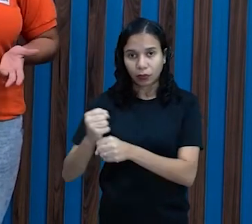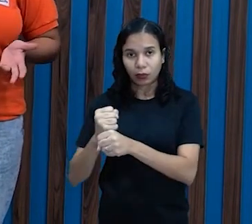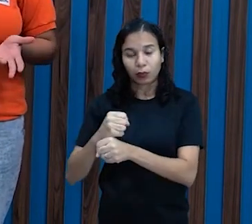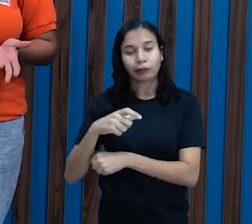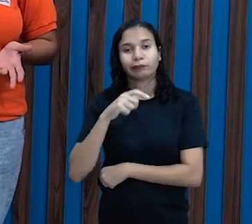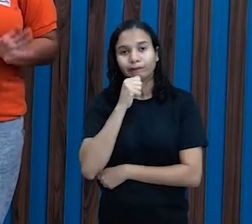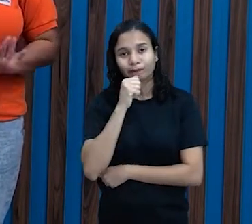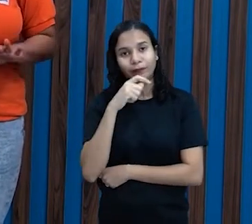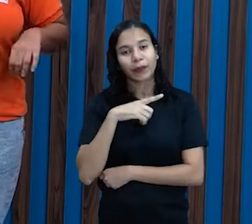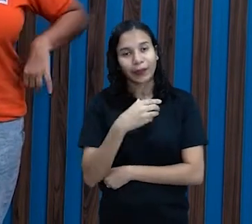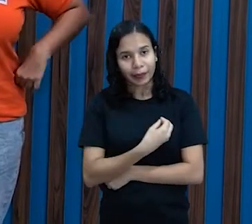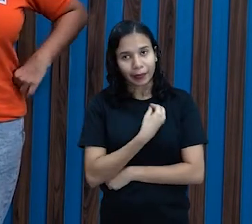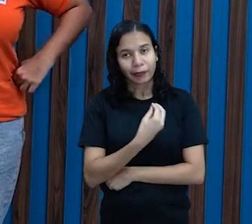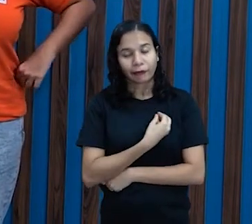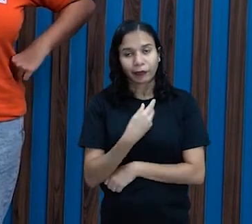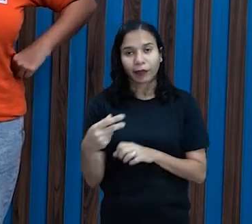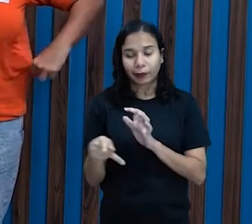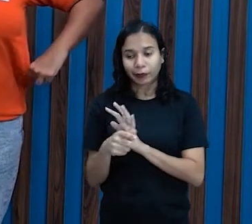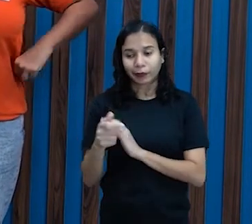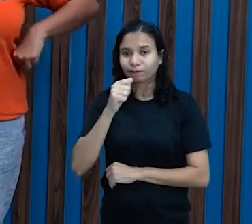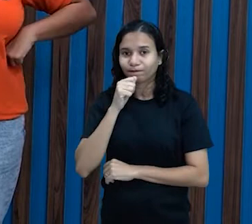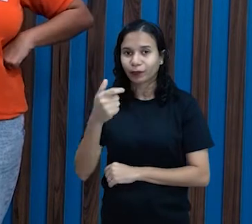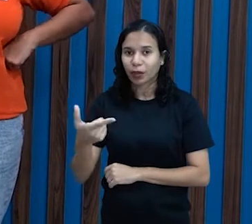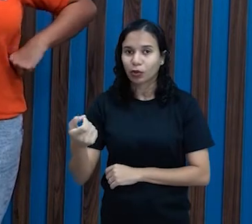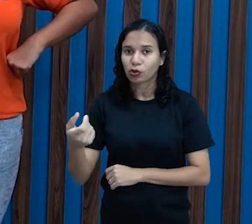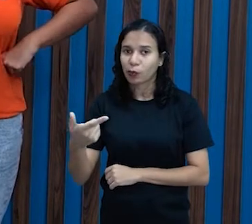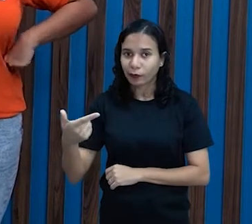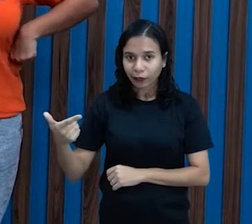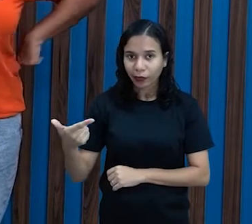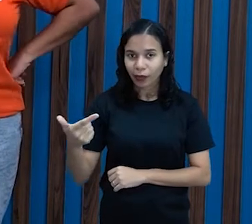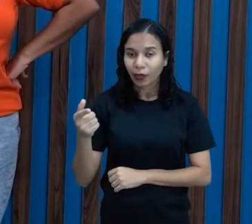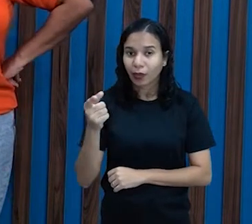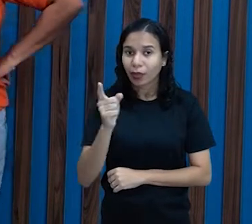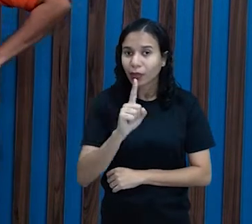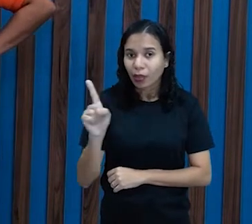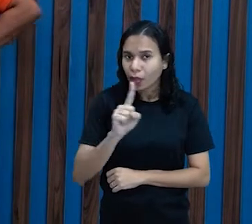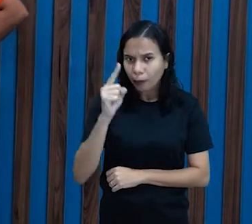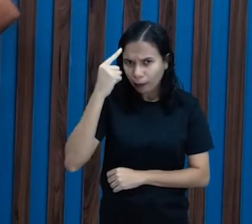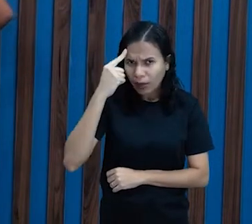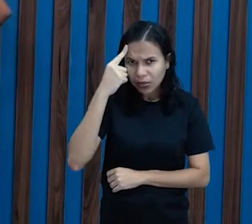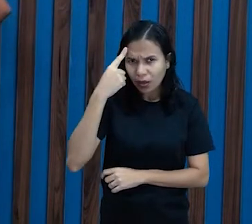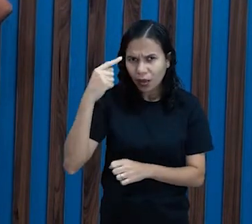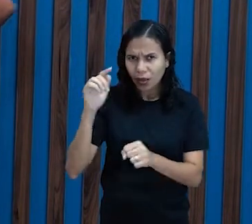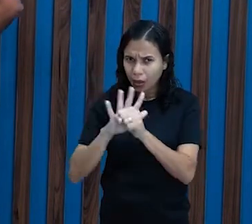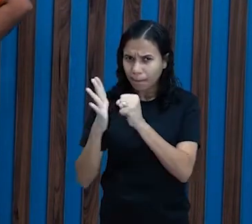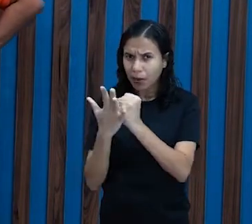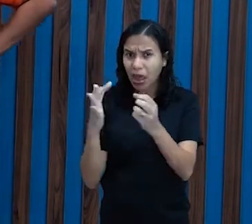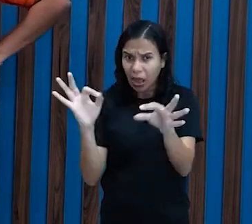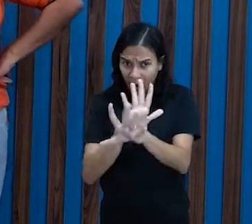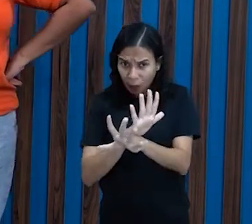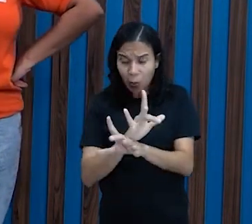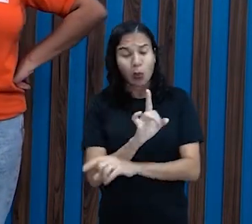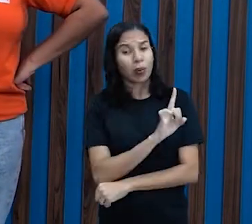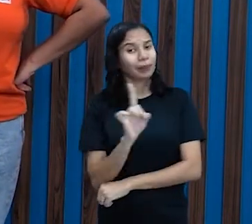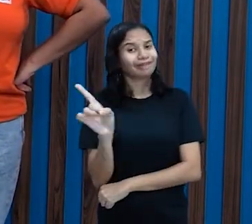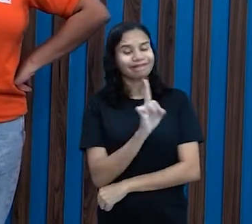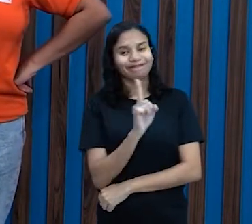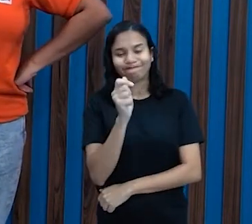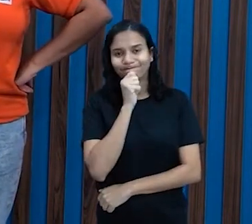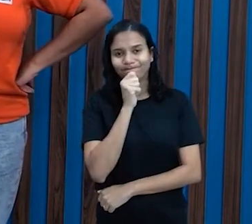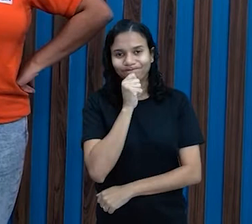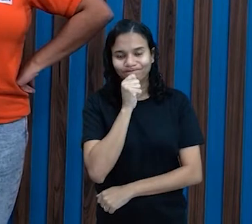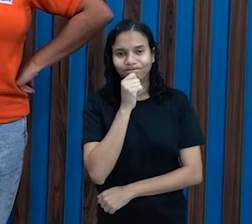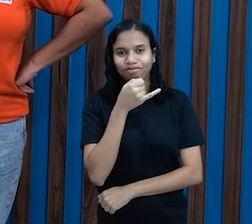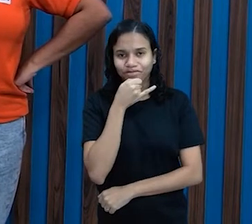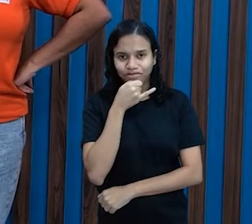gente vive até hoje, 2022, né, gente? Não podemos pensar que a pandemia acabou, porque ela não acabou,